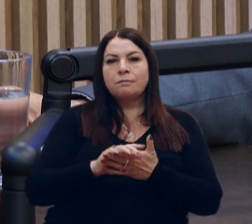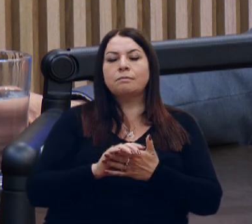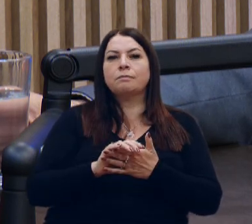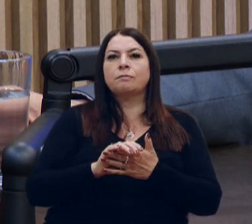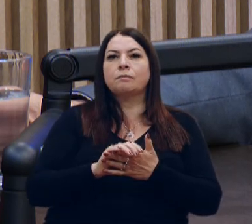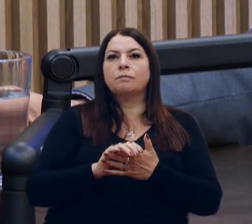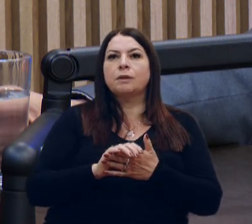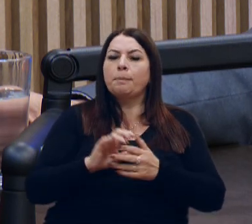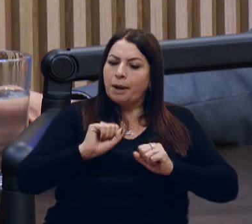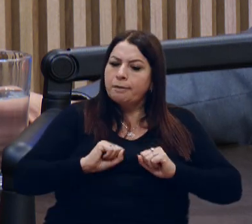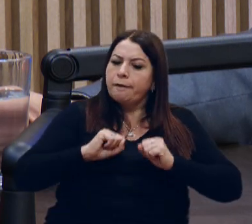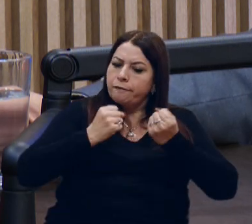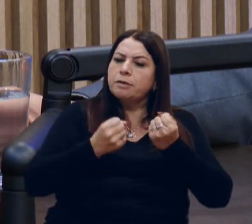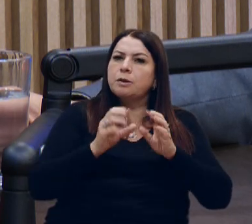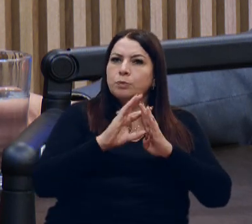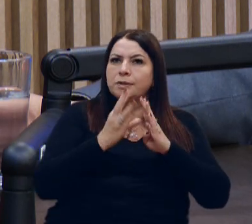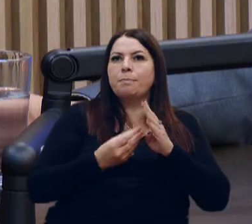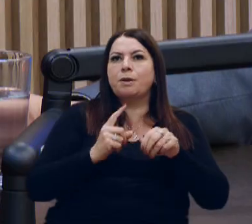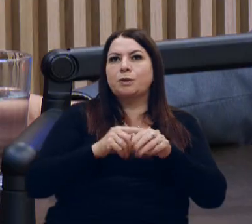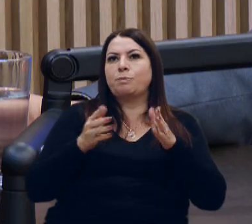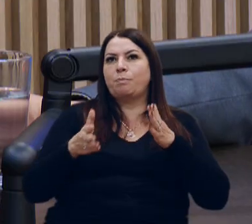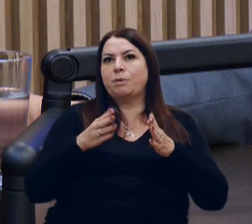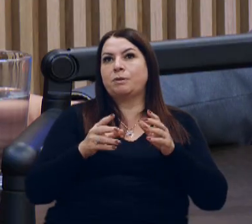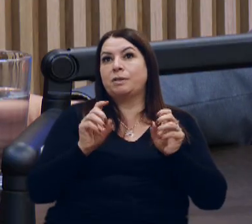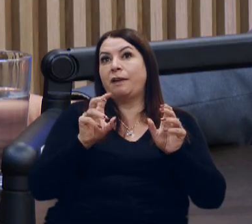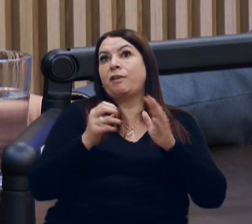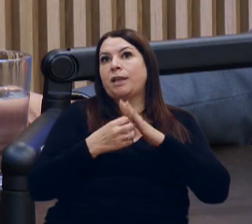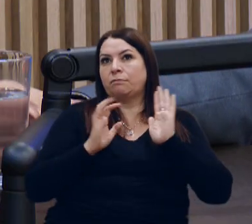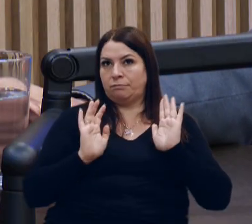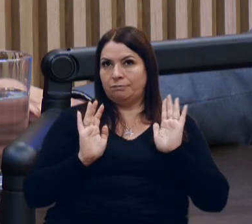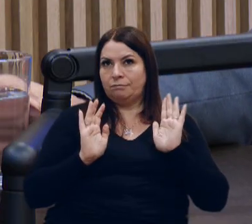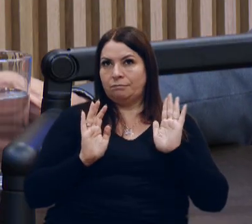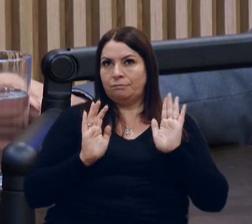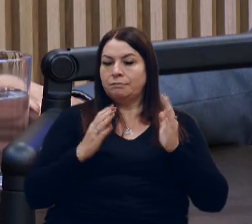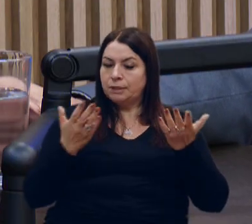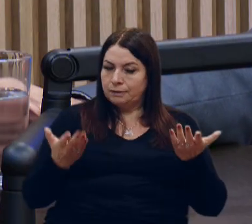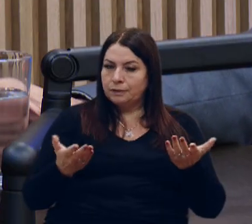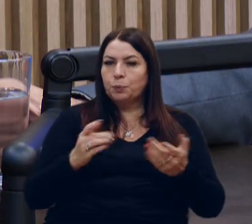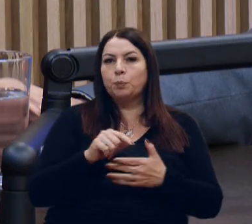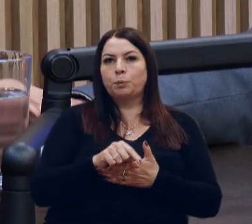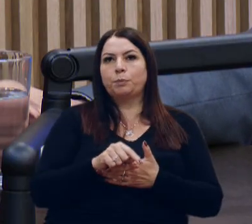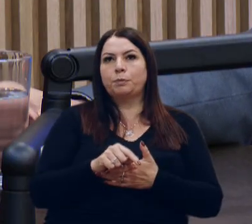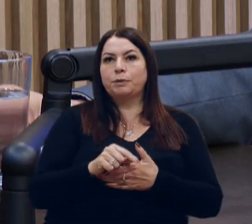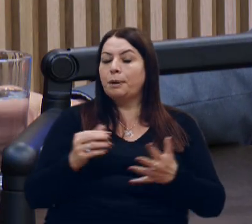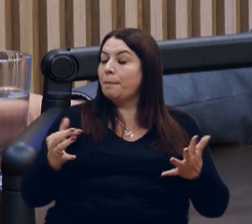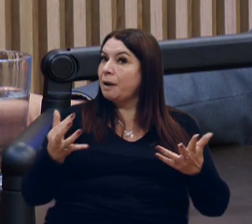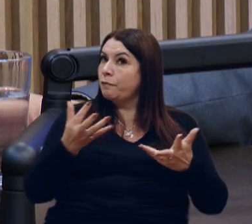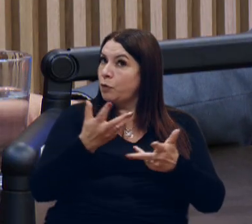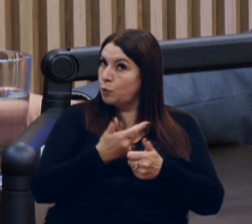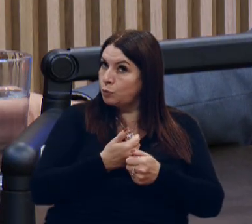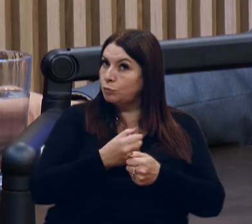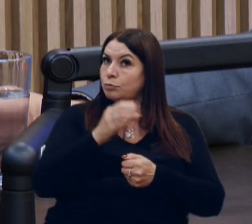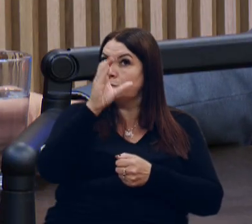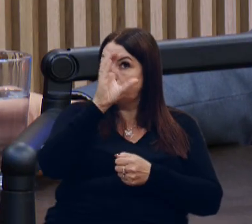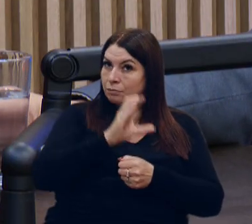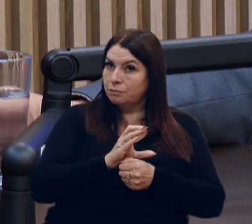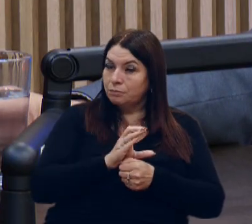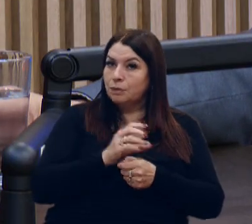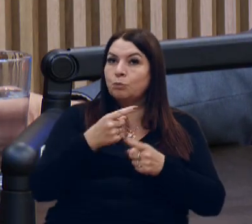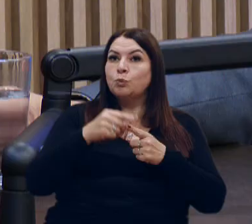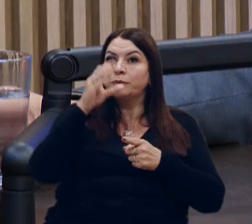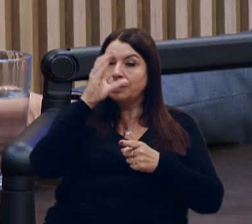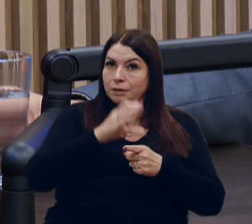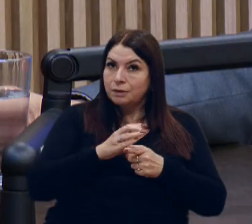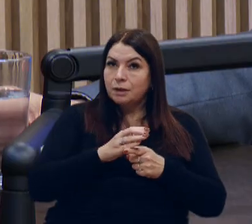para defender o SAMAI nesse momento de uma privatização. Então, isso é maravilhoso para o cidadão, porque o cidadão vê